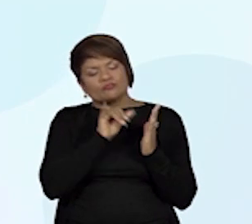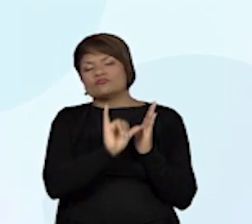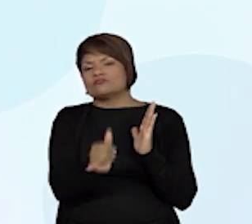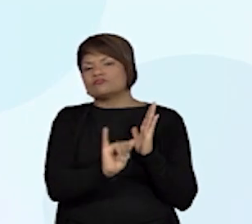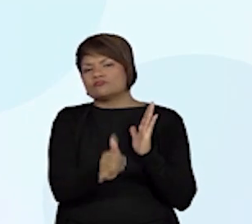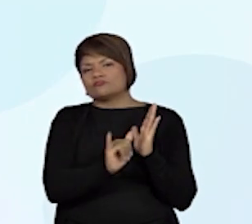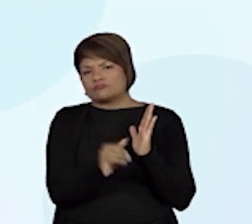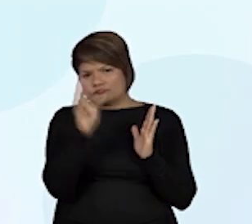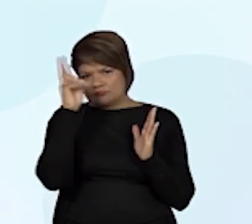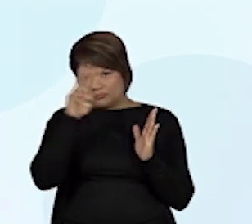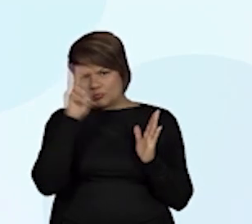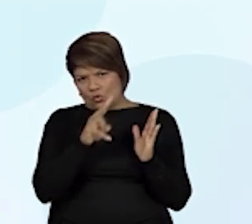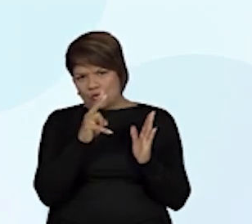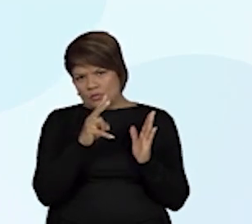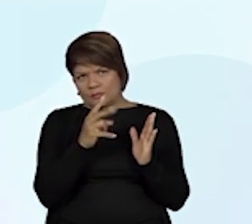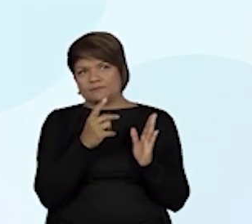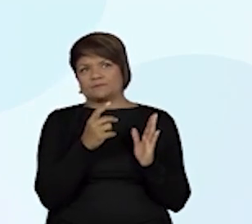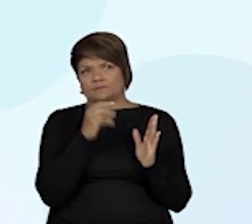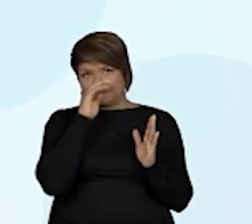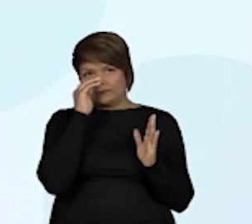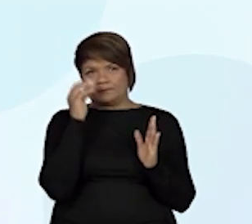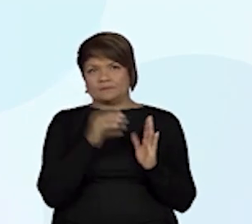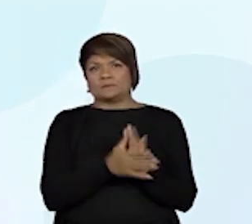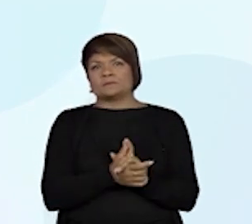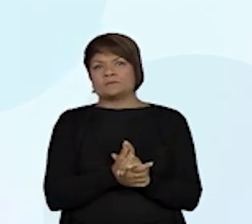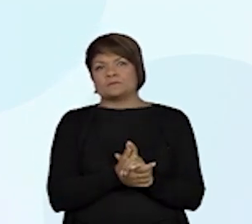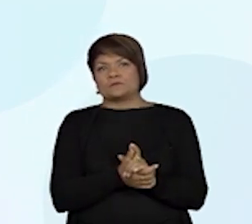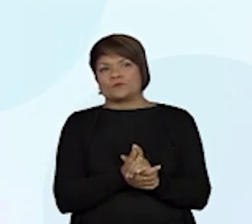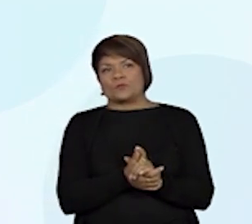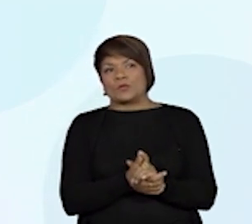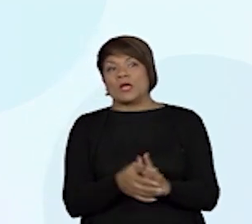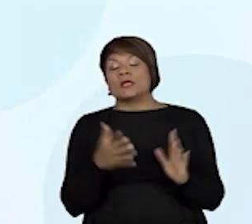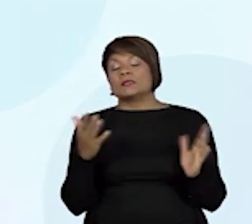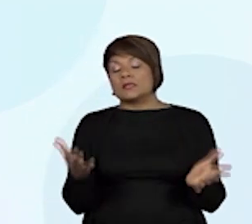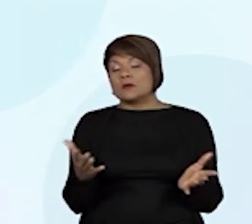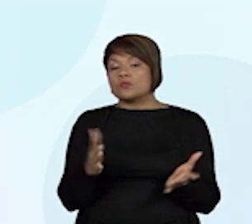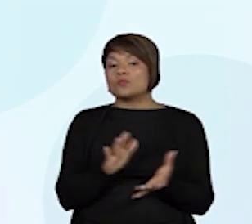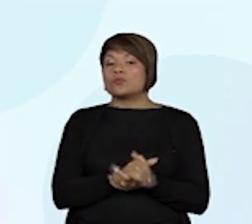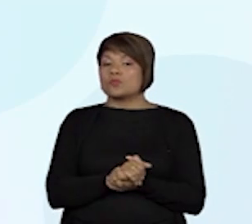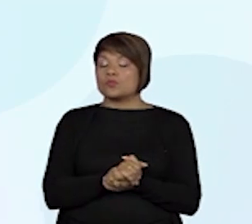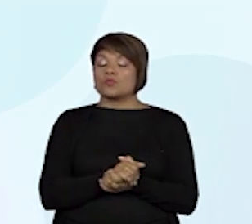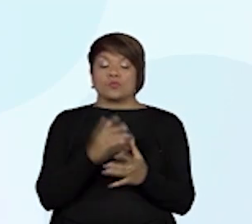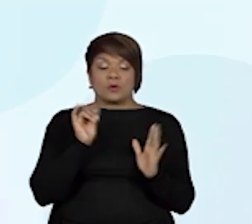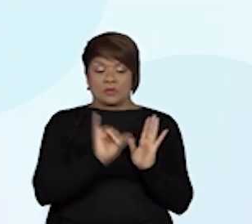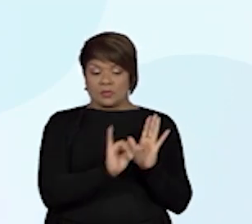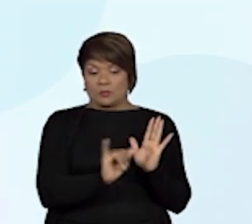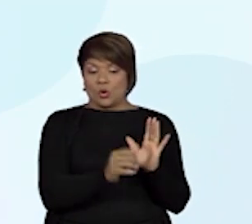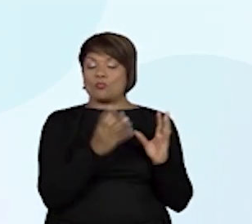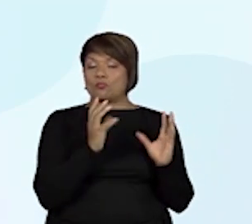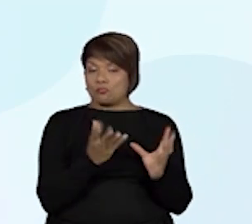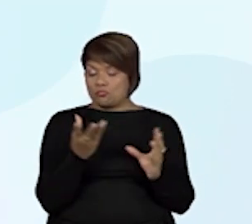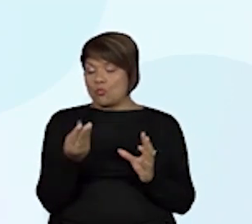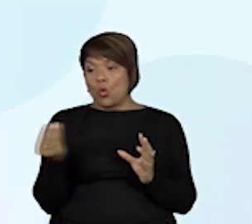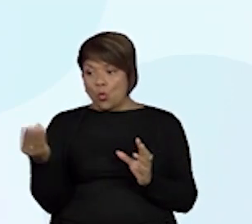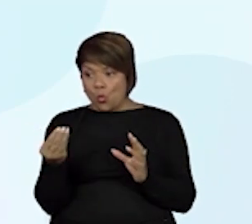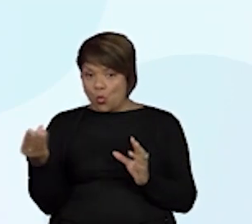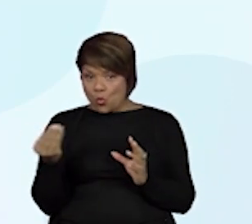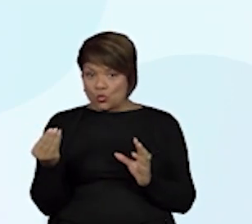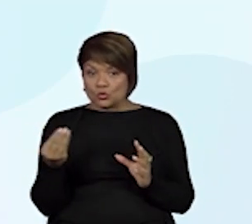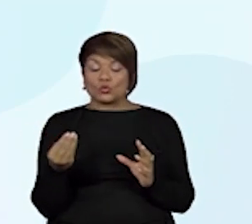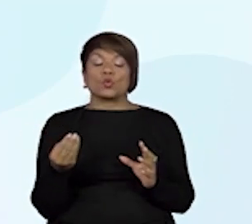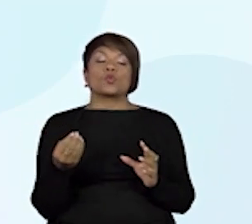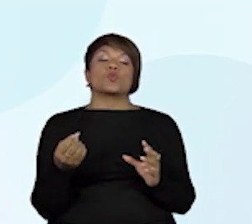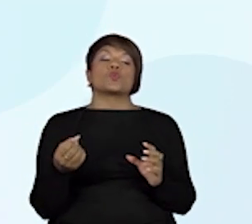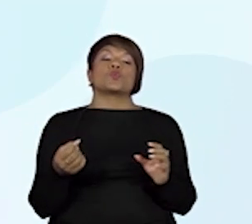cada vez. Falando sobre si mesmo, a narrativa em primeira pessoa pode ser no plural, no singular ou